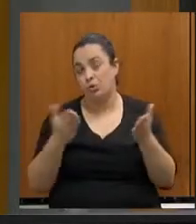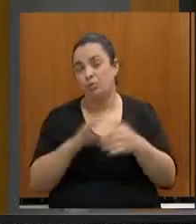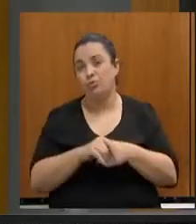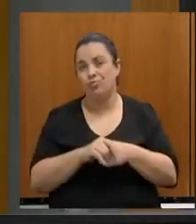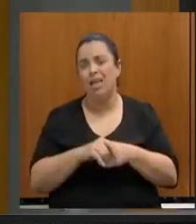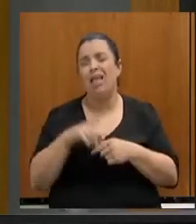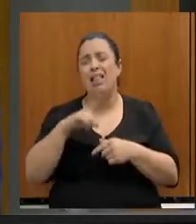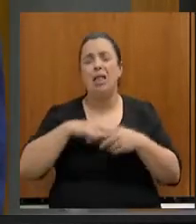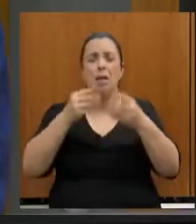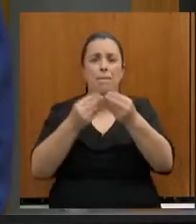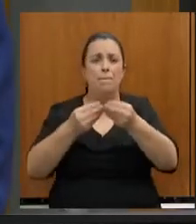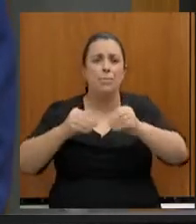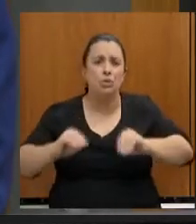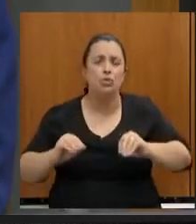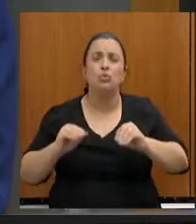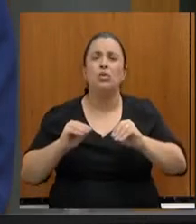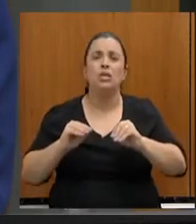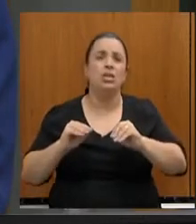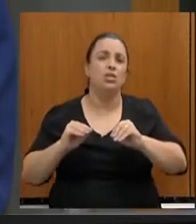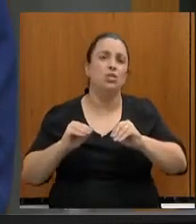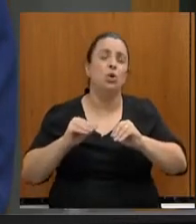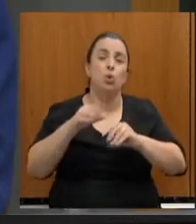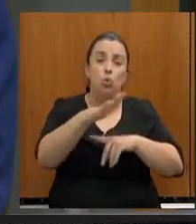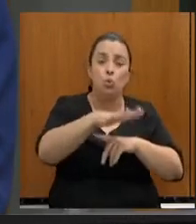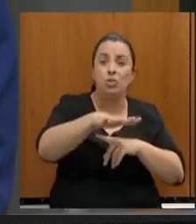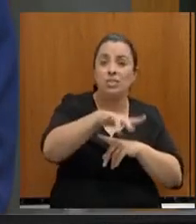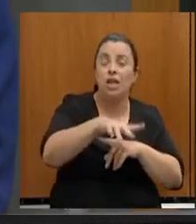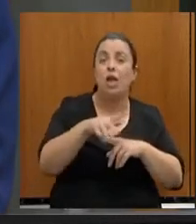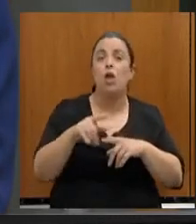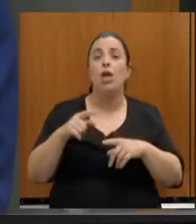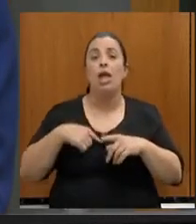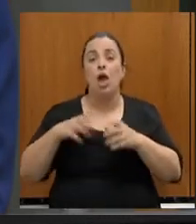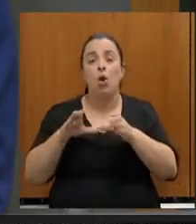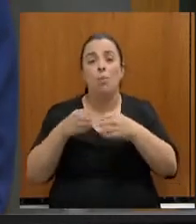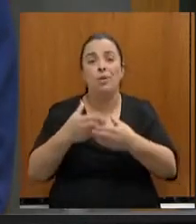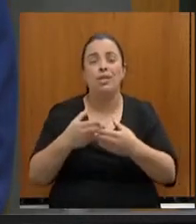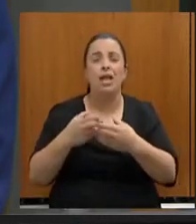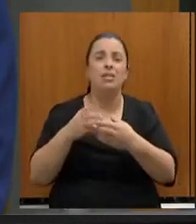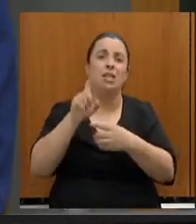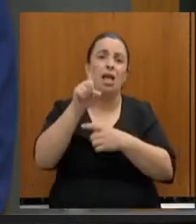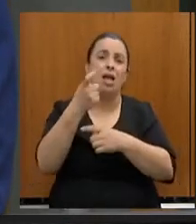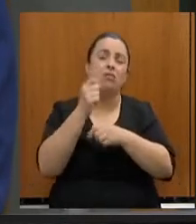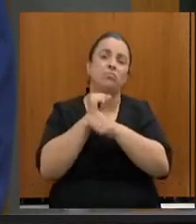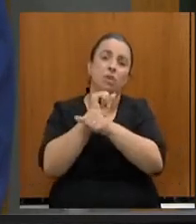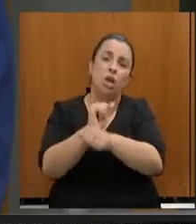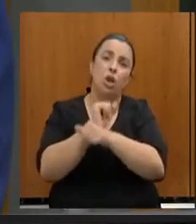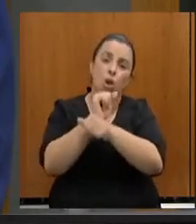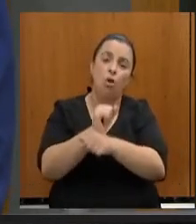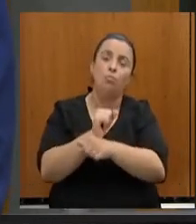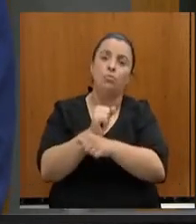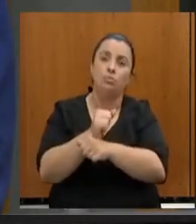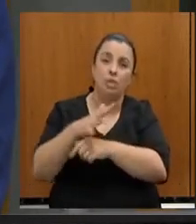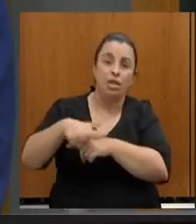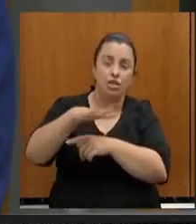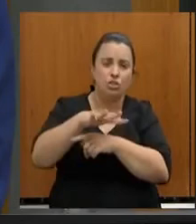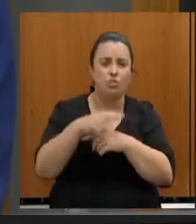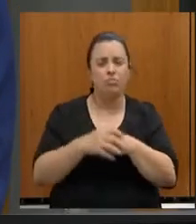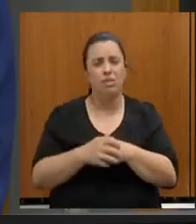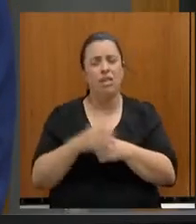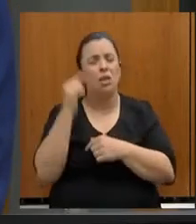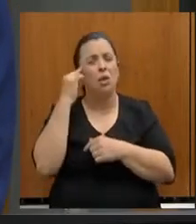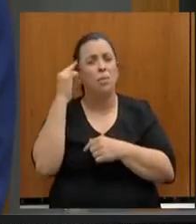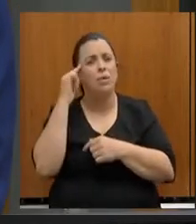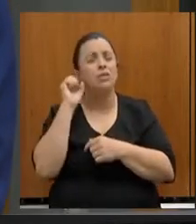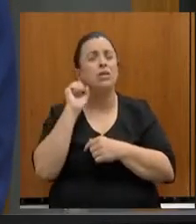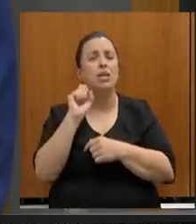dos e a Comunidades Quilombolas da região Portanto acho que autorizar mineração